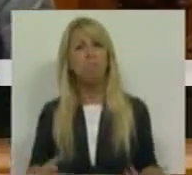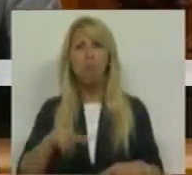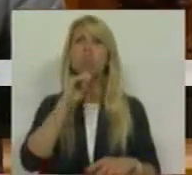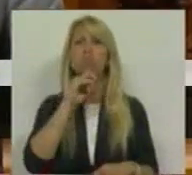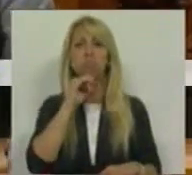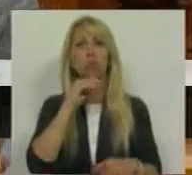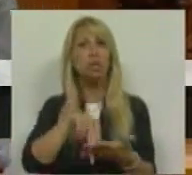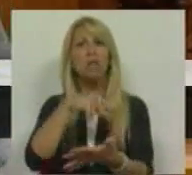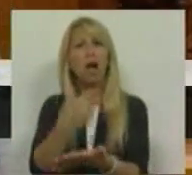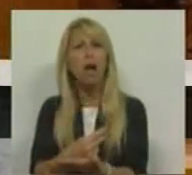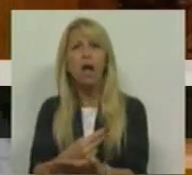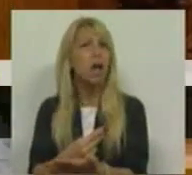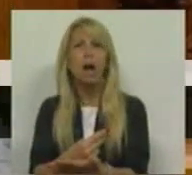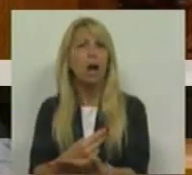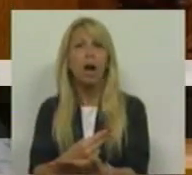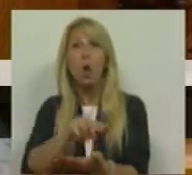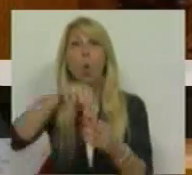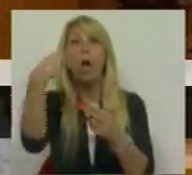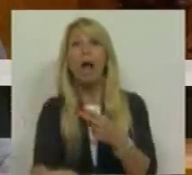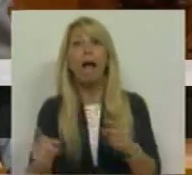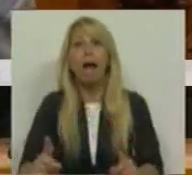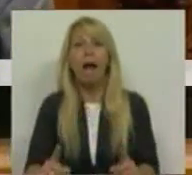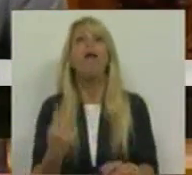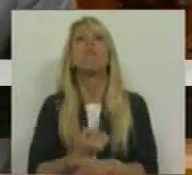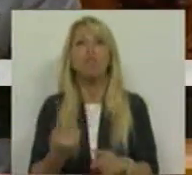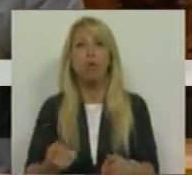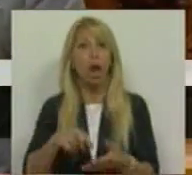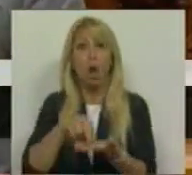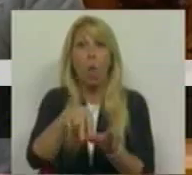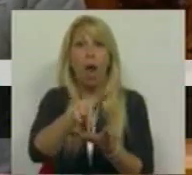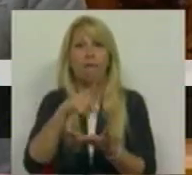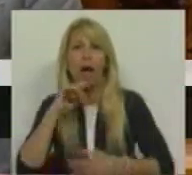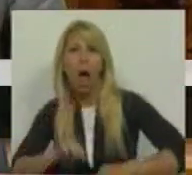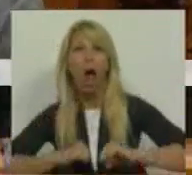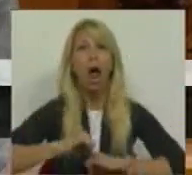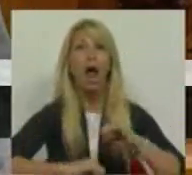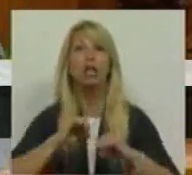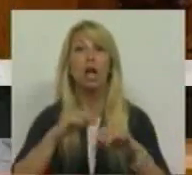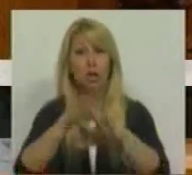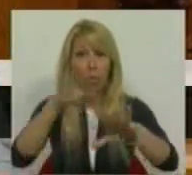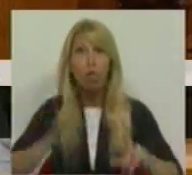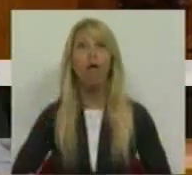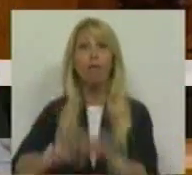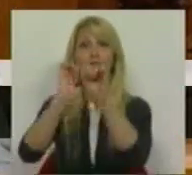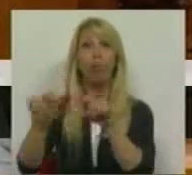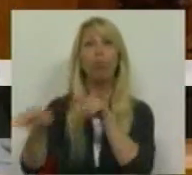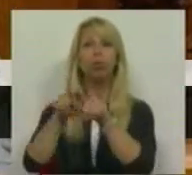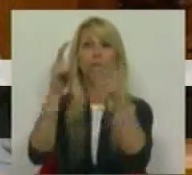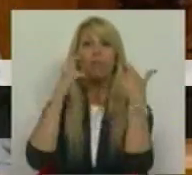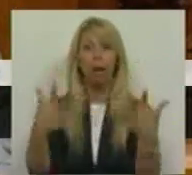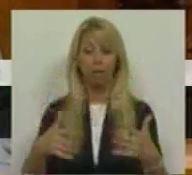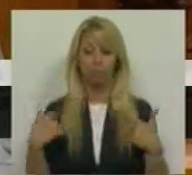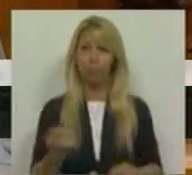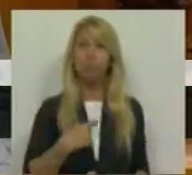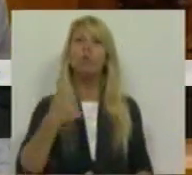anda, já não caminha, ele rasteja, tal é a política que está e tal é o pântano em que se movimenta. Da parte do Bloco de Esquerda, toda